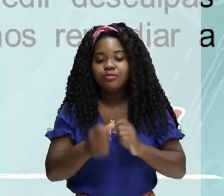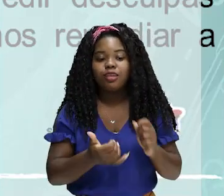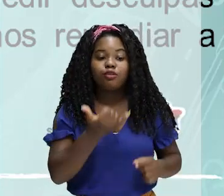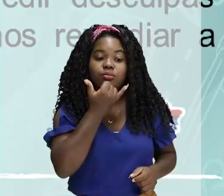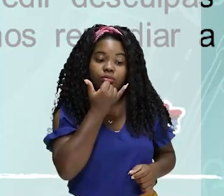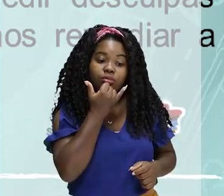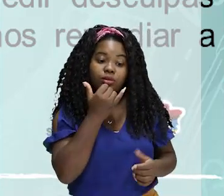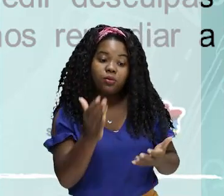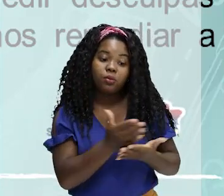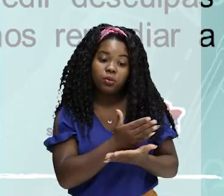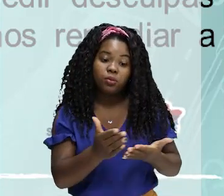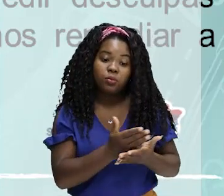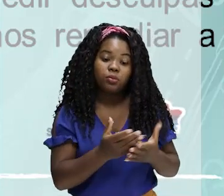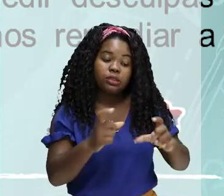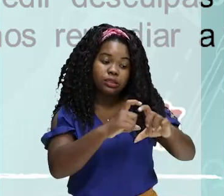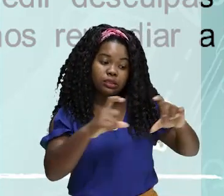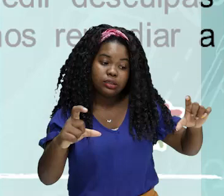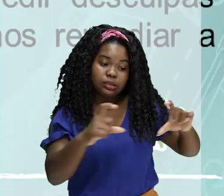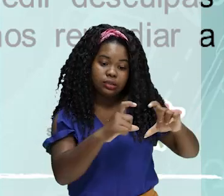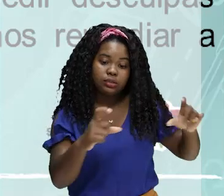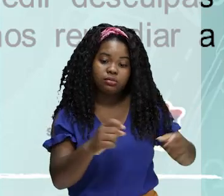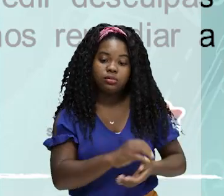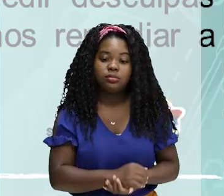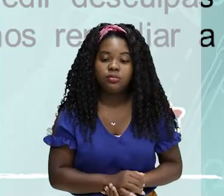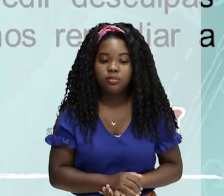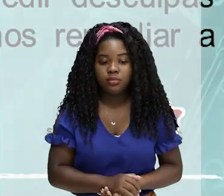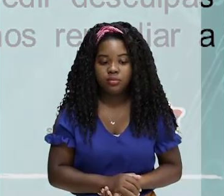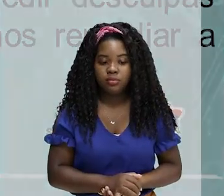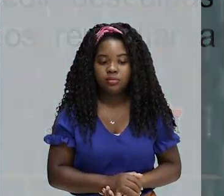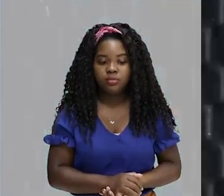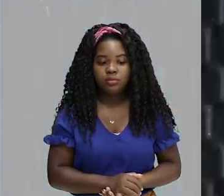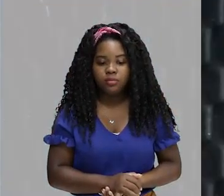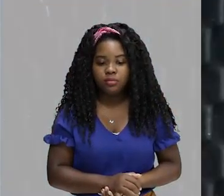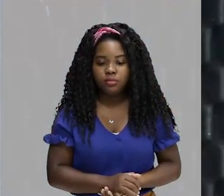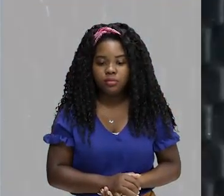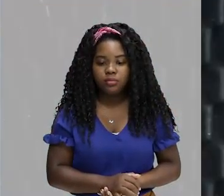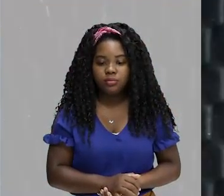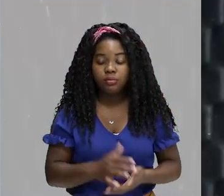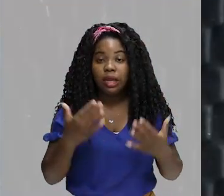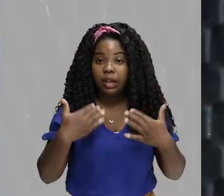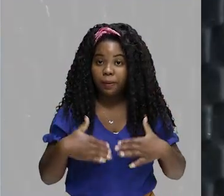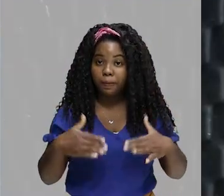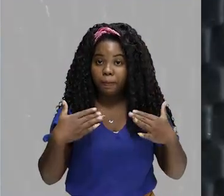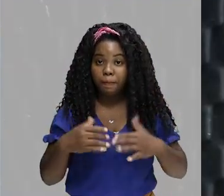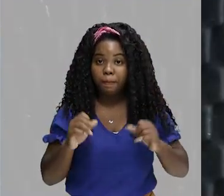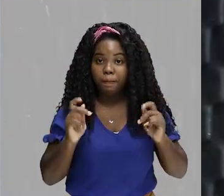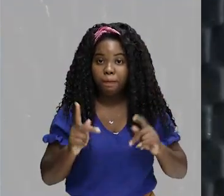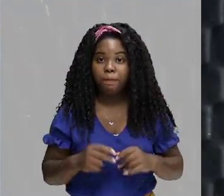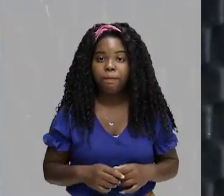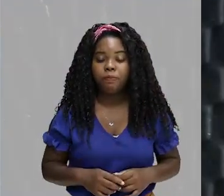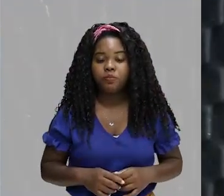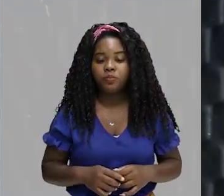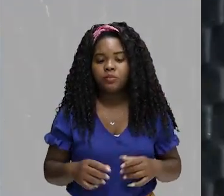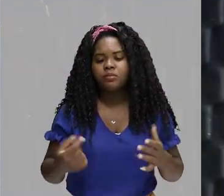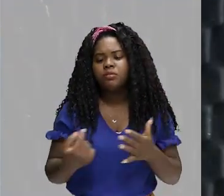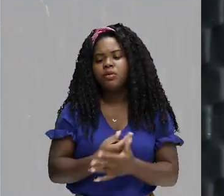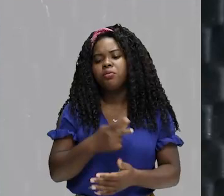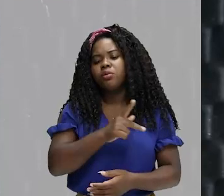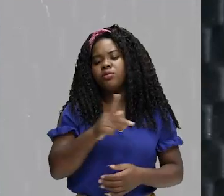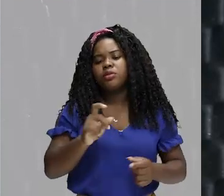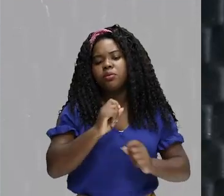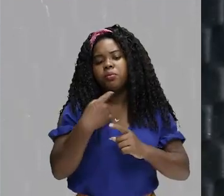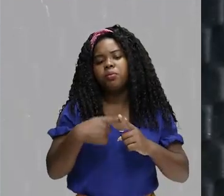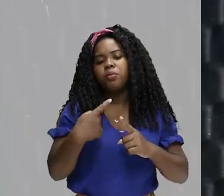desculpas com algumas destas frases a seguir, para tentar pelo menos remediar a situação. Aí vocês podem me perguntar, professora, por que a